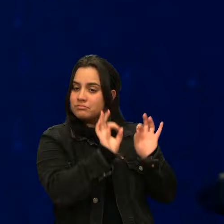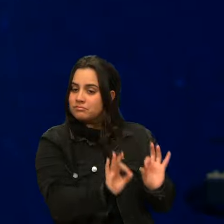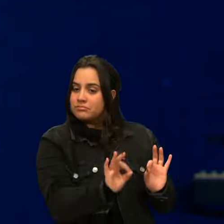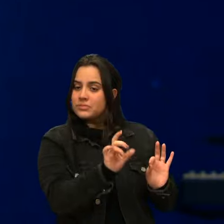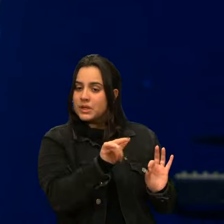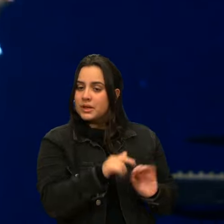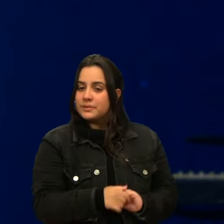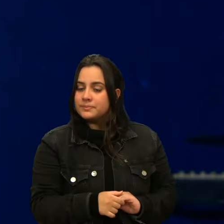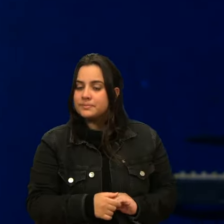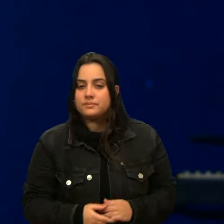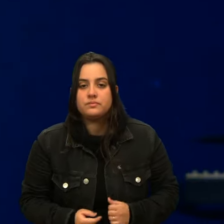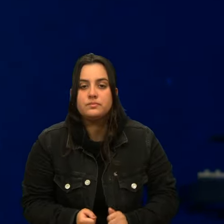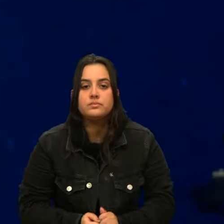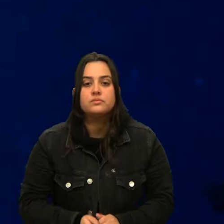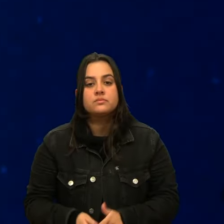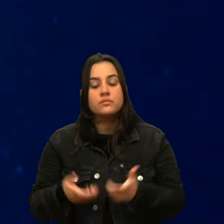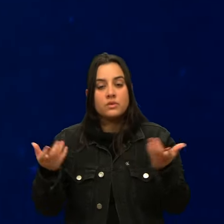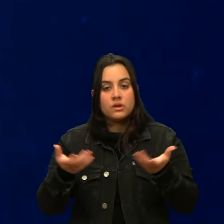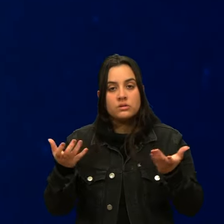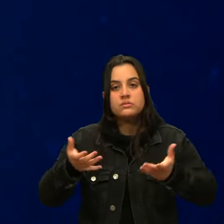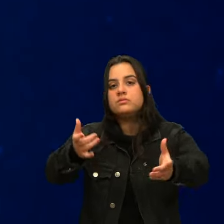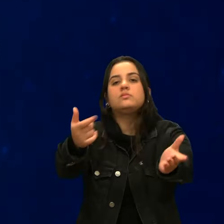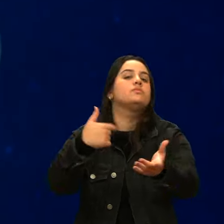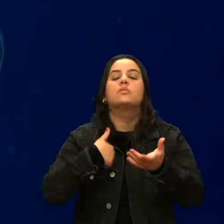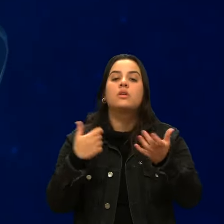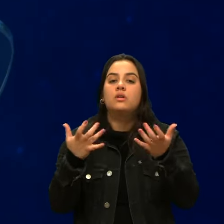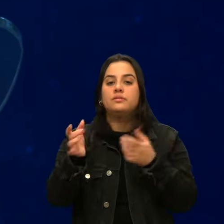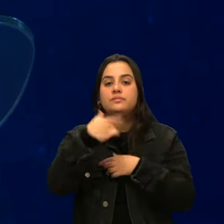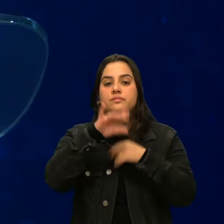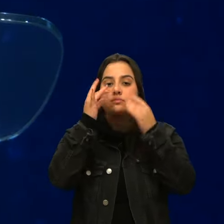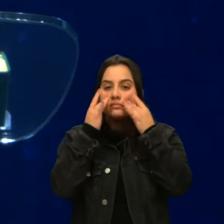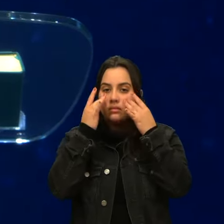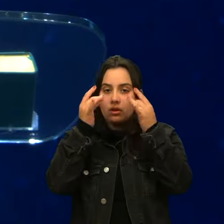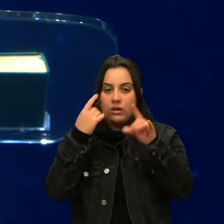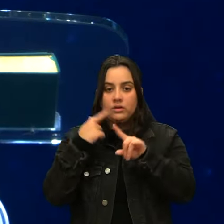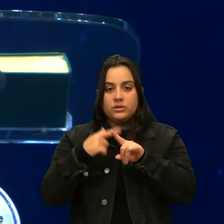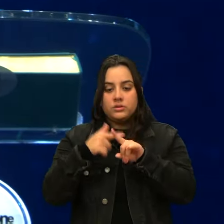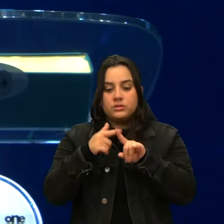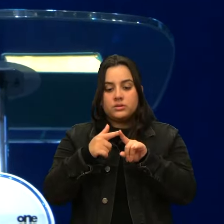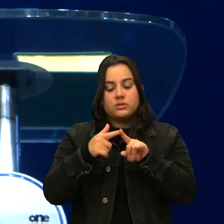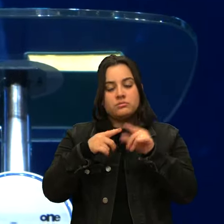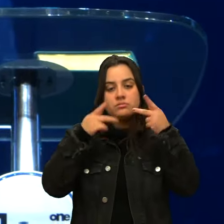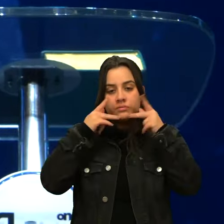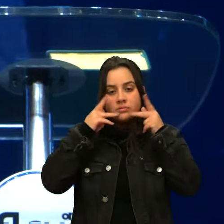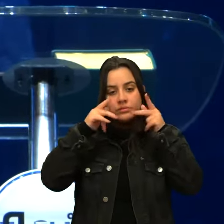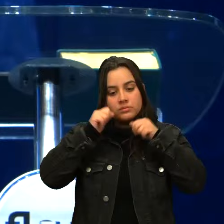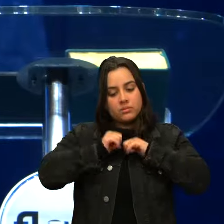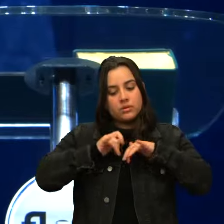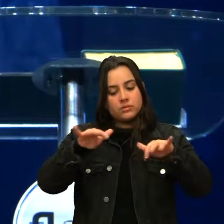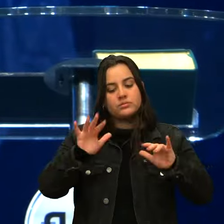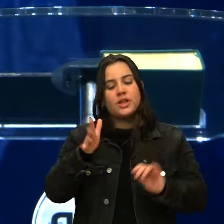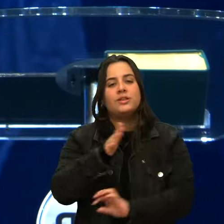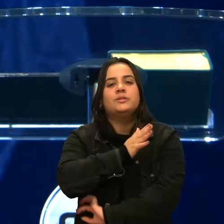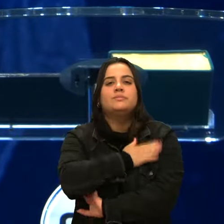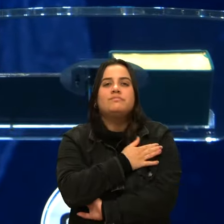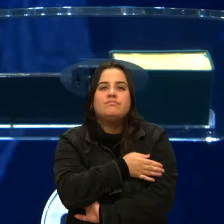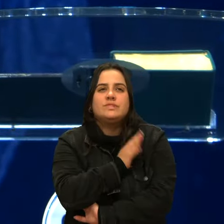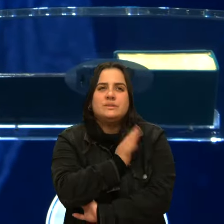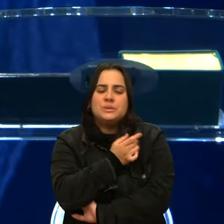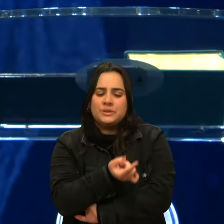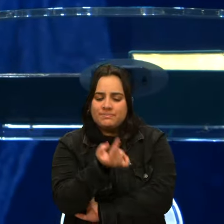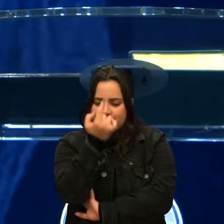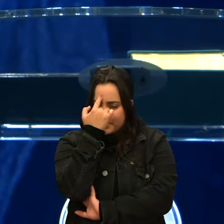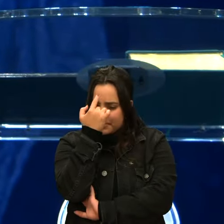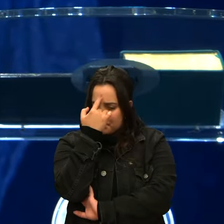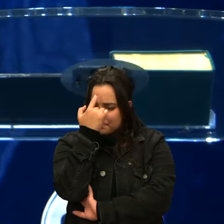você prestasse muita atenção, porque essa palavra, isso que eu vou compartilhar, é algo que já está no meu coração há bastante